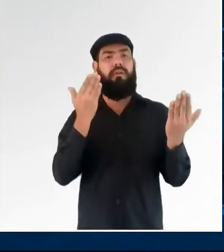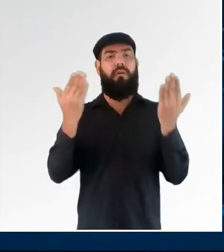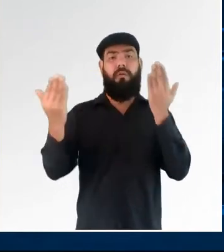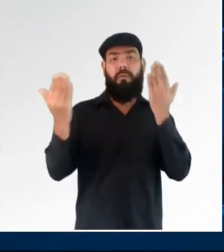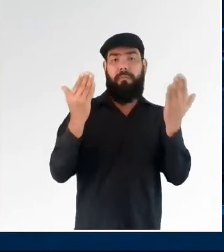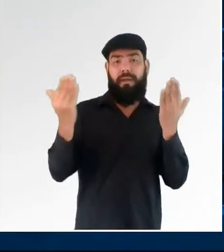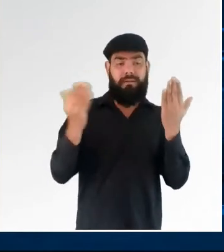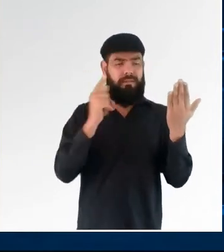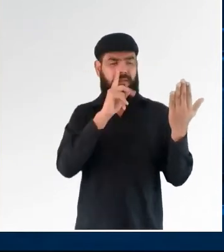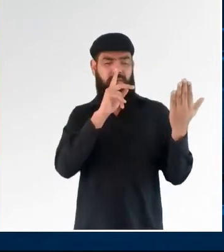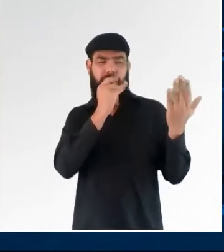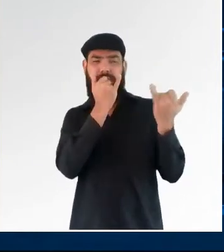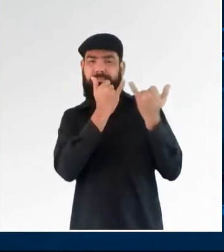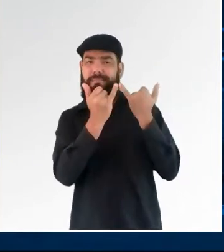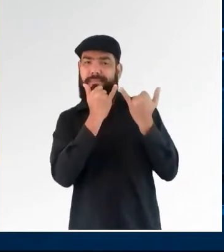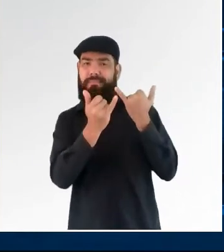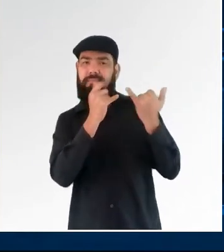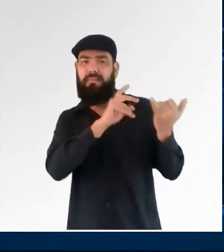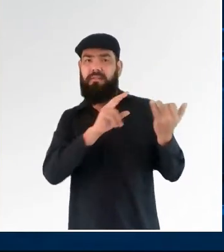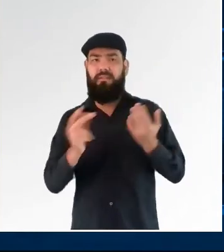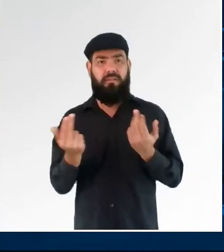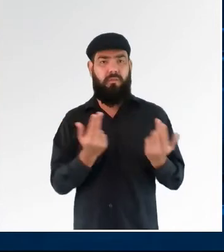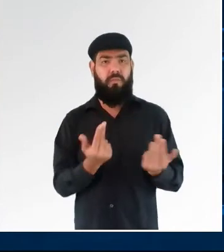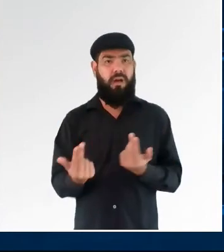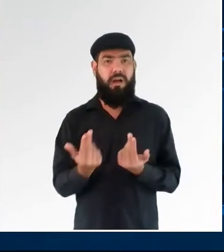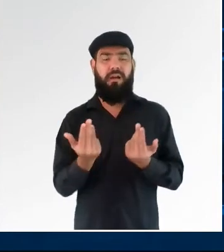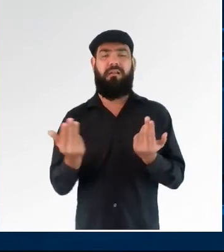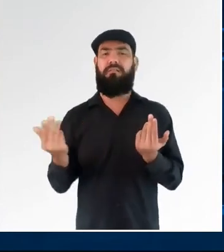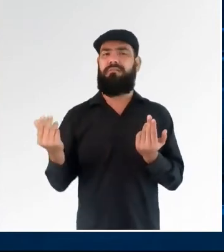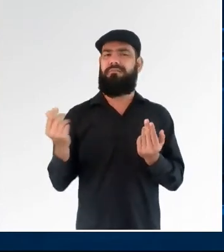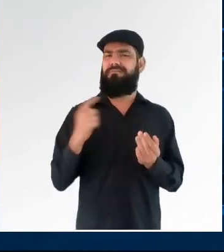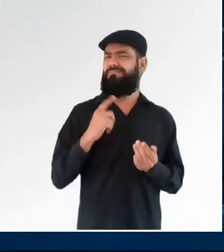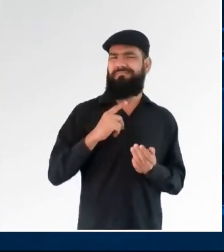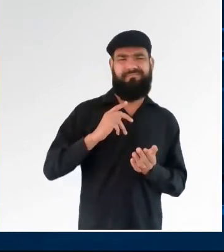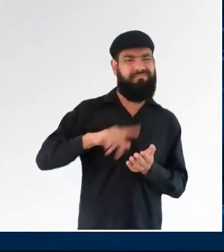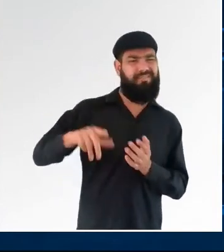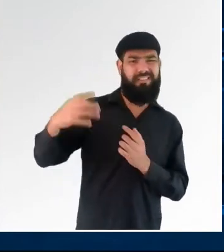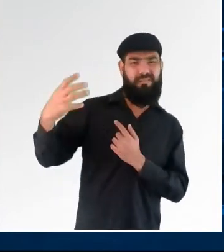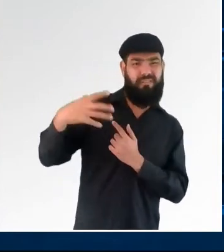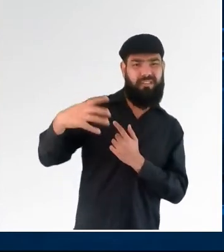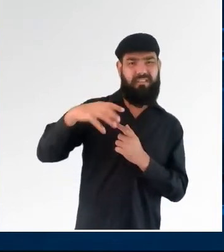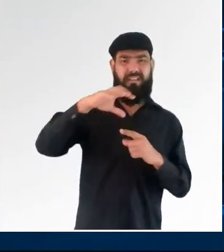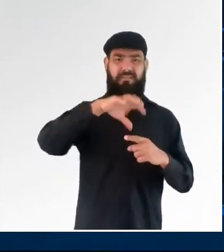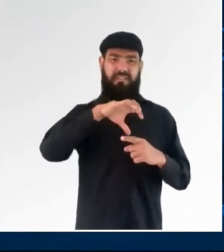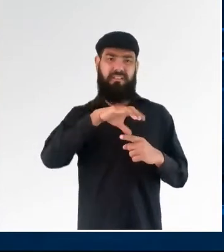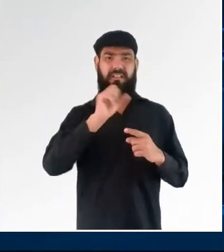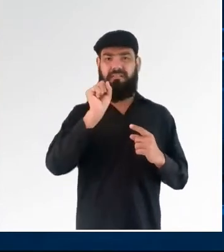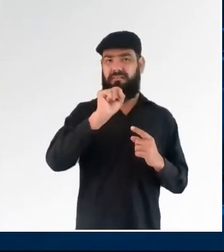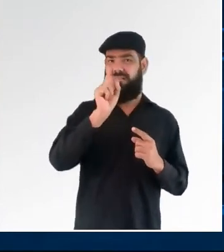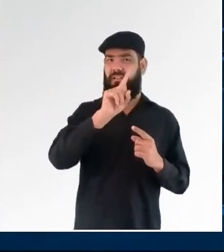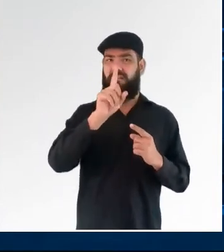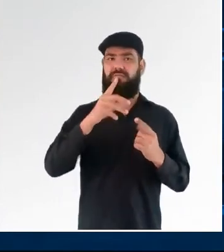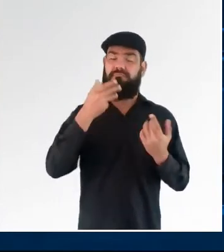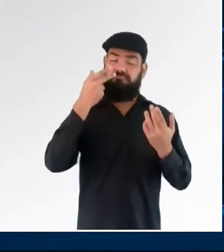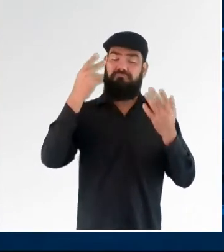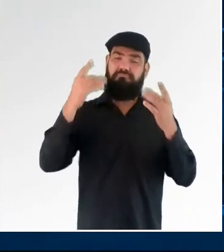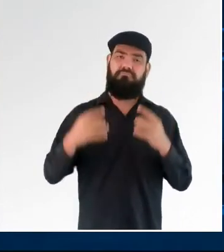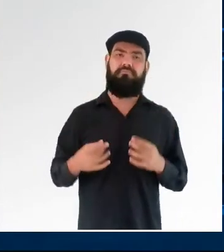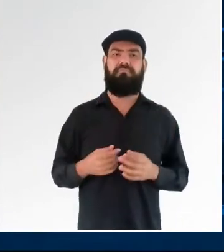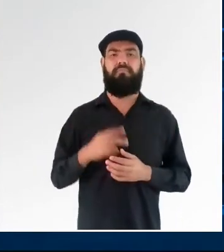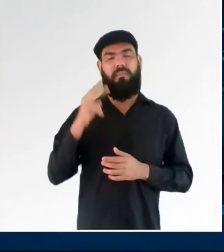semelhanças, vai ver se tem semelhanças, se não tem, se é influenciado, se não é influenciado pelo aquele autor e tudo mais. Vamos lá, olha só, observe